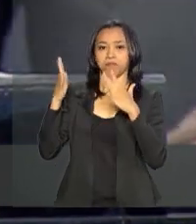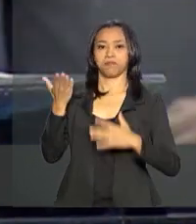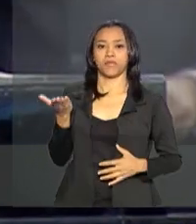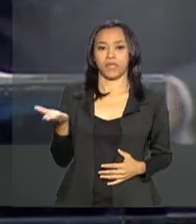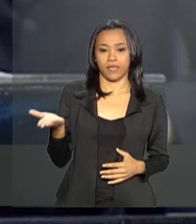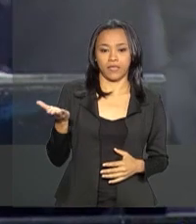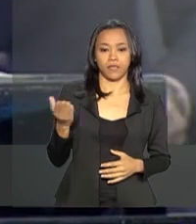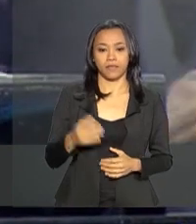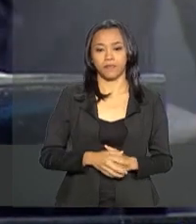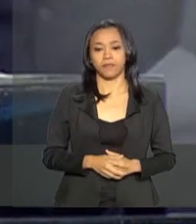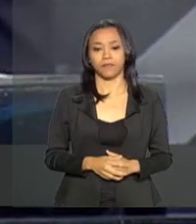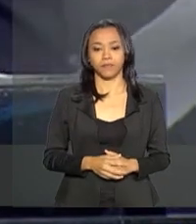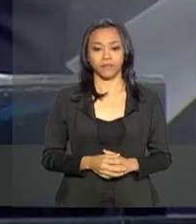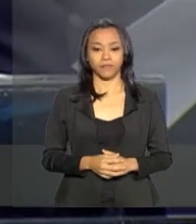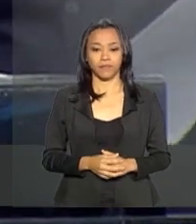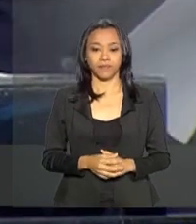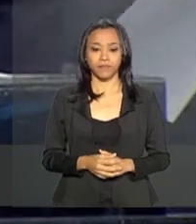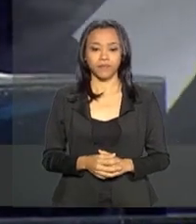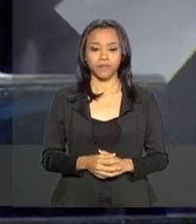Né?